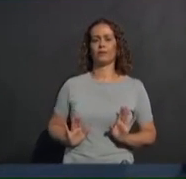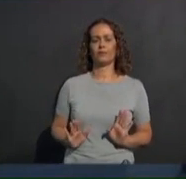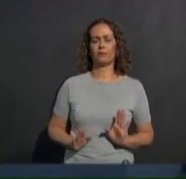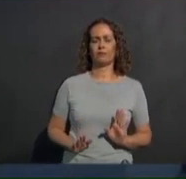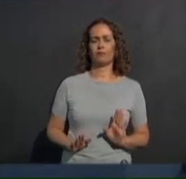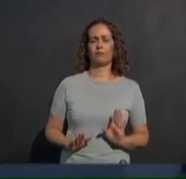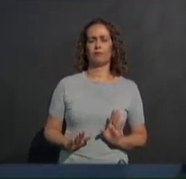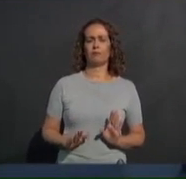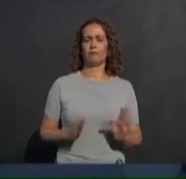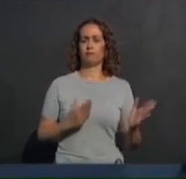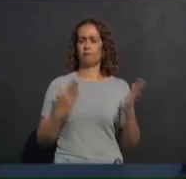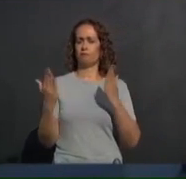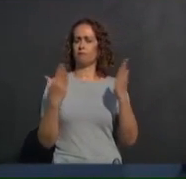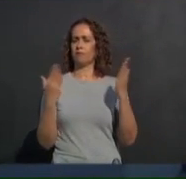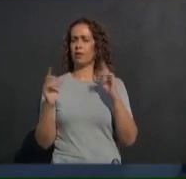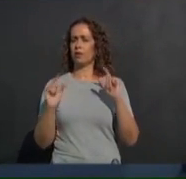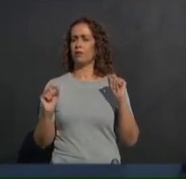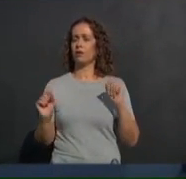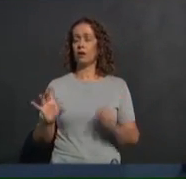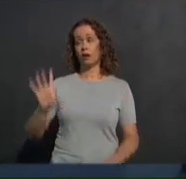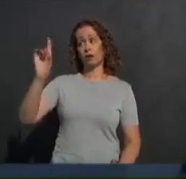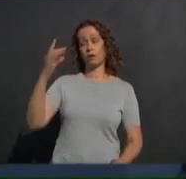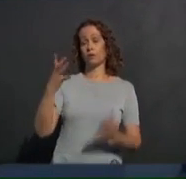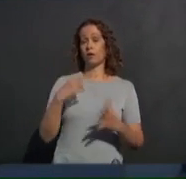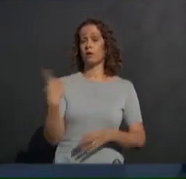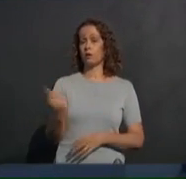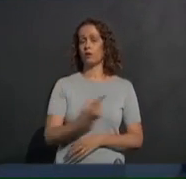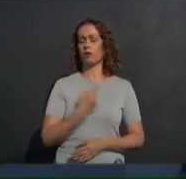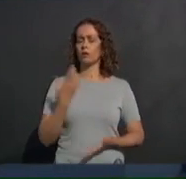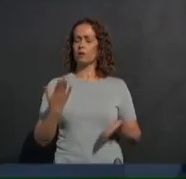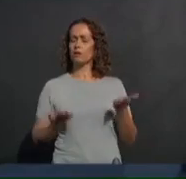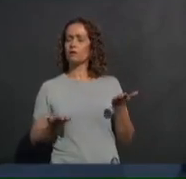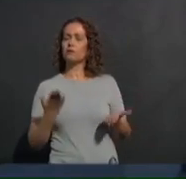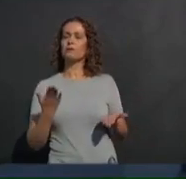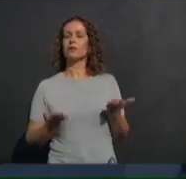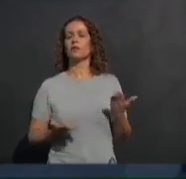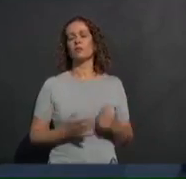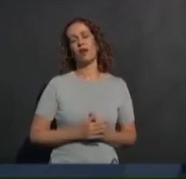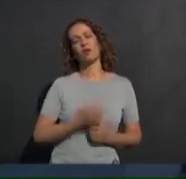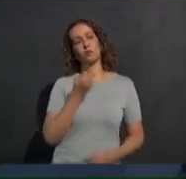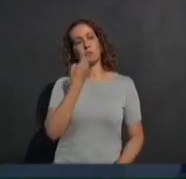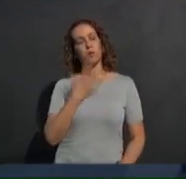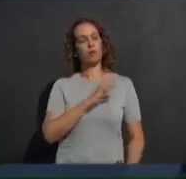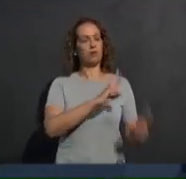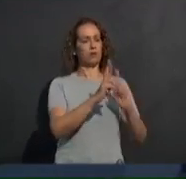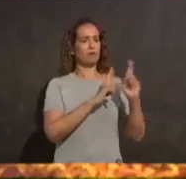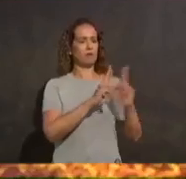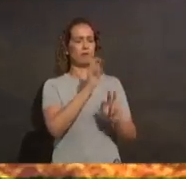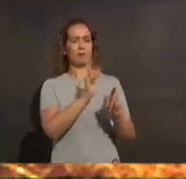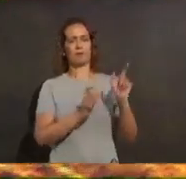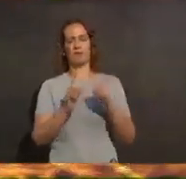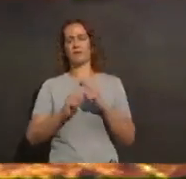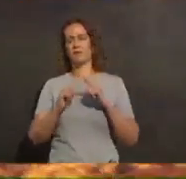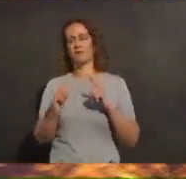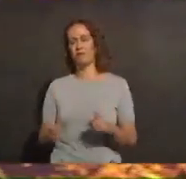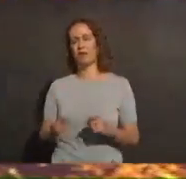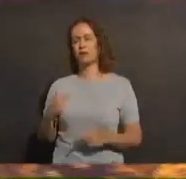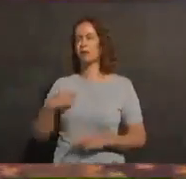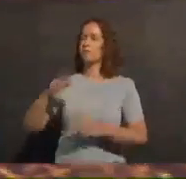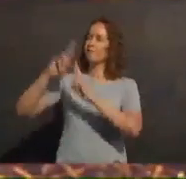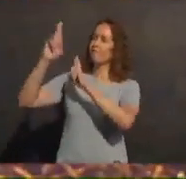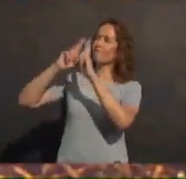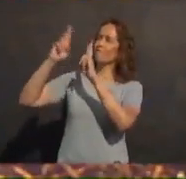querendo que a gente seja nota 7, tenha equilíbrio. Ah não, eu sou muito bom em relacionar com as pessoas, mas eu sou péssimo na minha busca